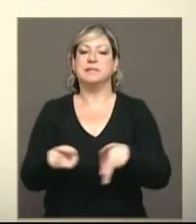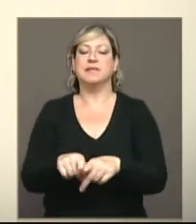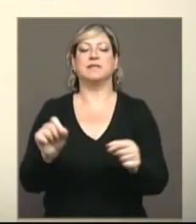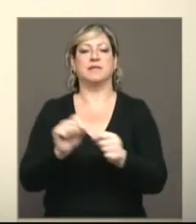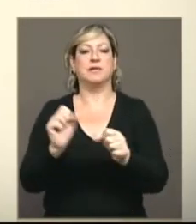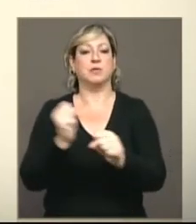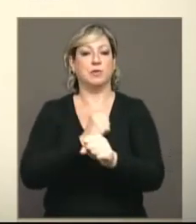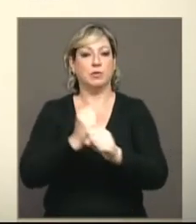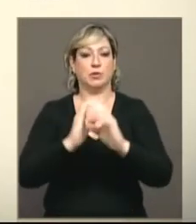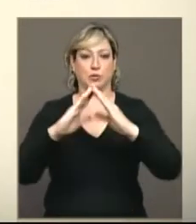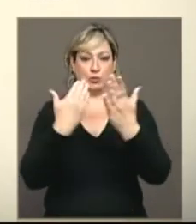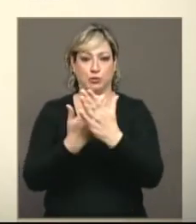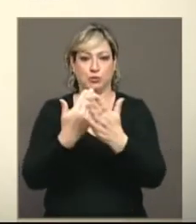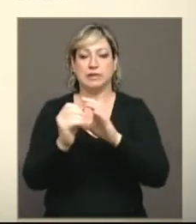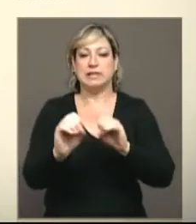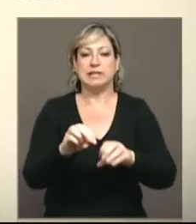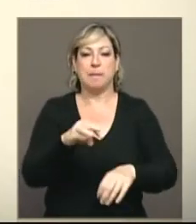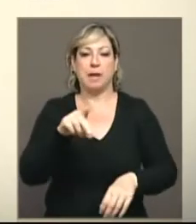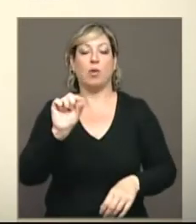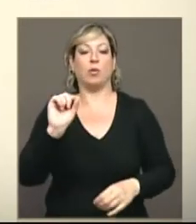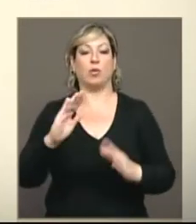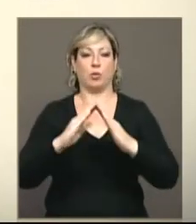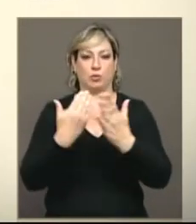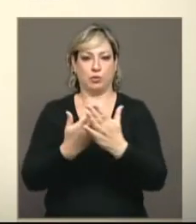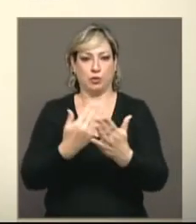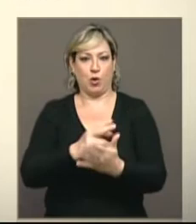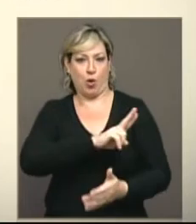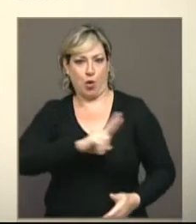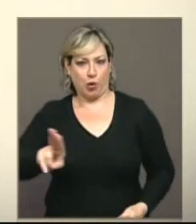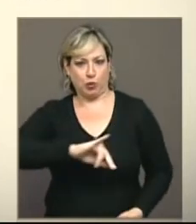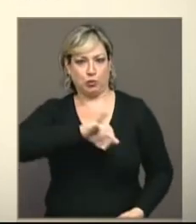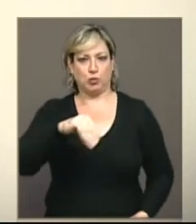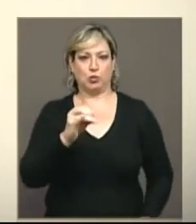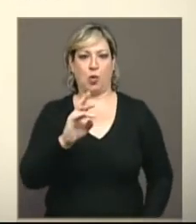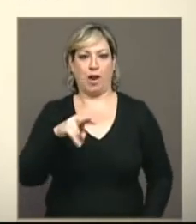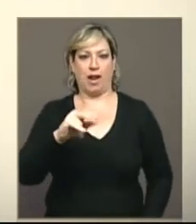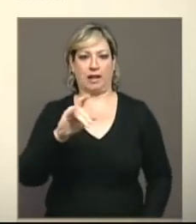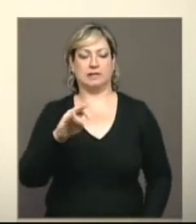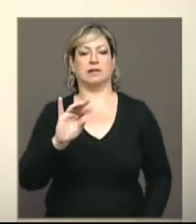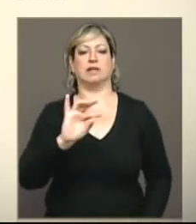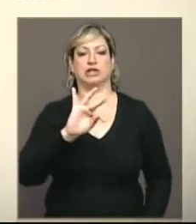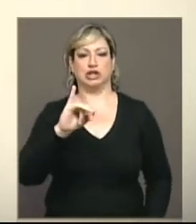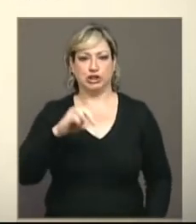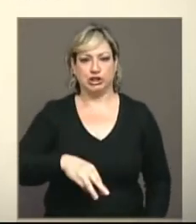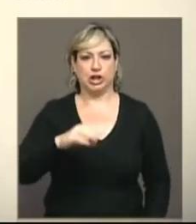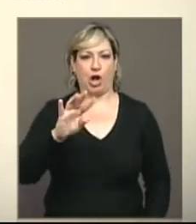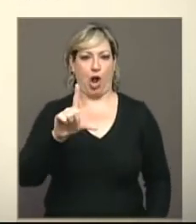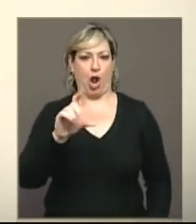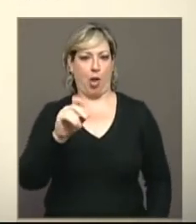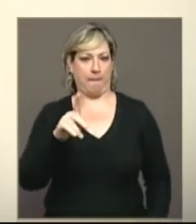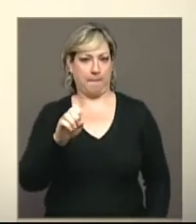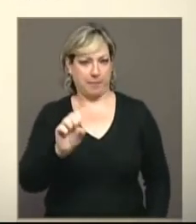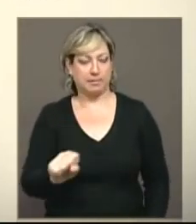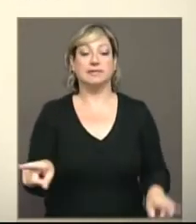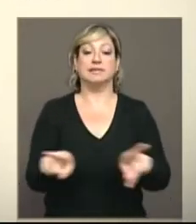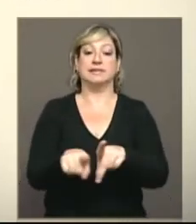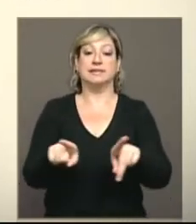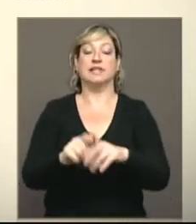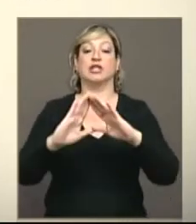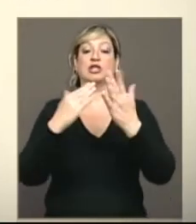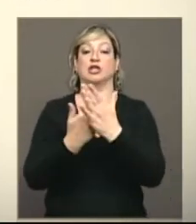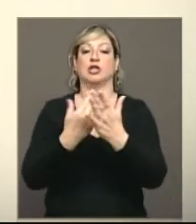Luciano uma escola de ensino médio o Colégio Estadual Jornalista Tim Lopes e uma escola técnica já inauguramos uma